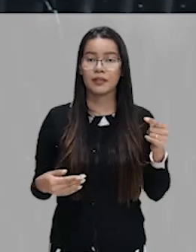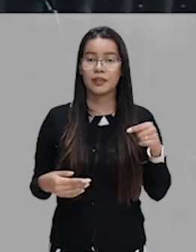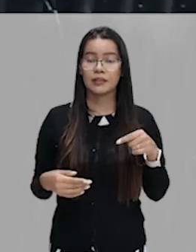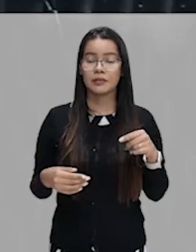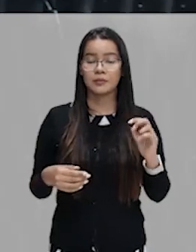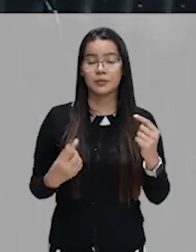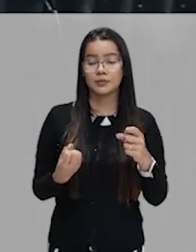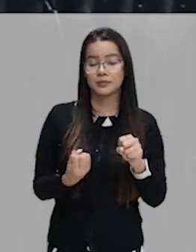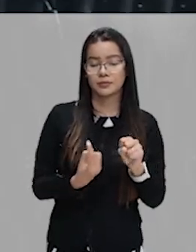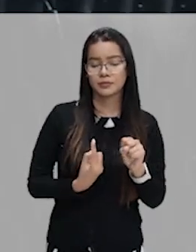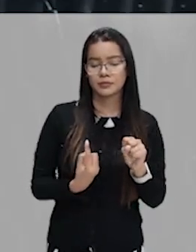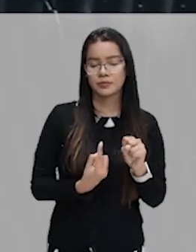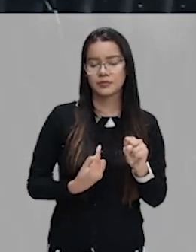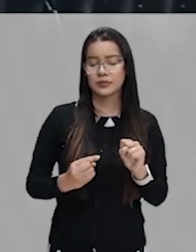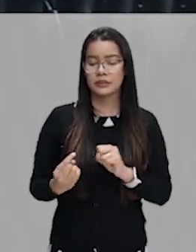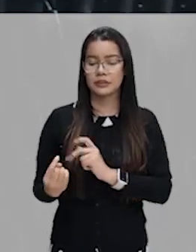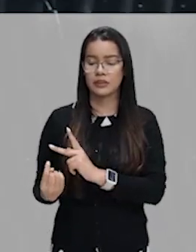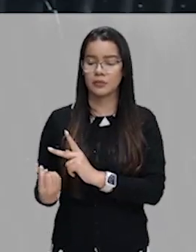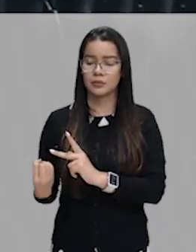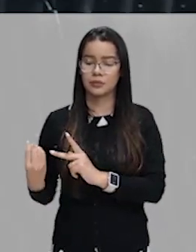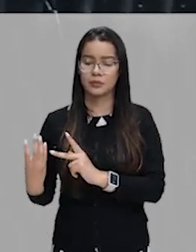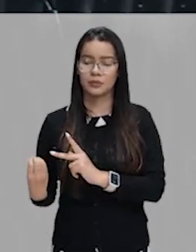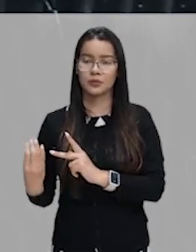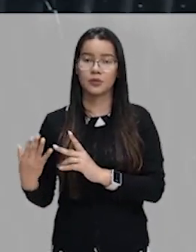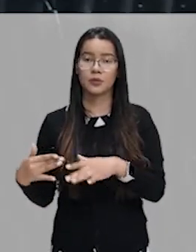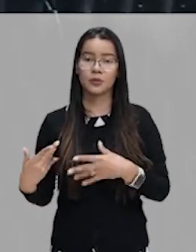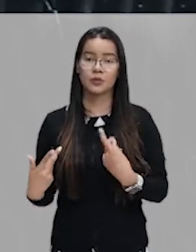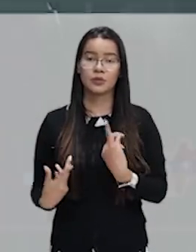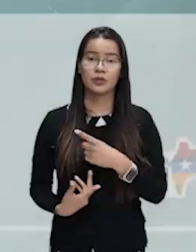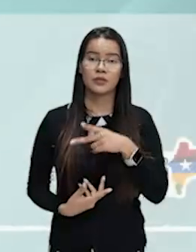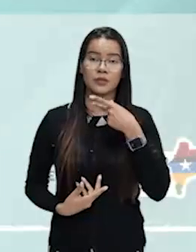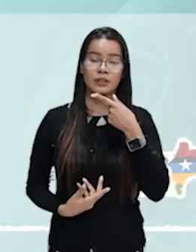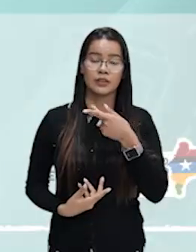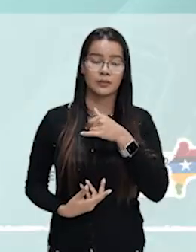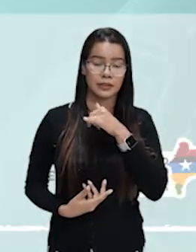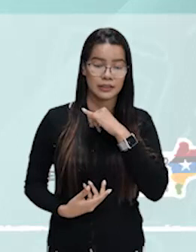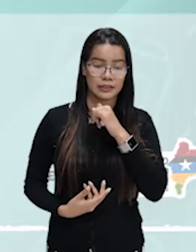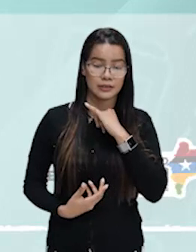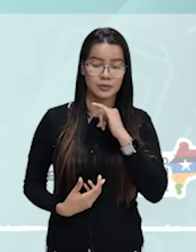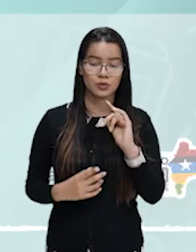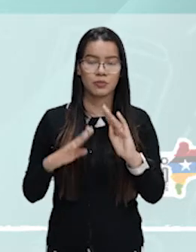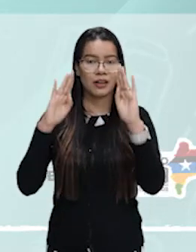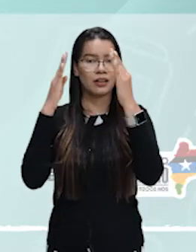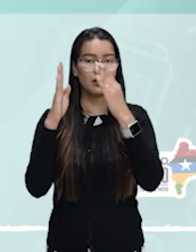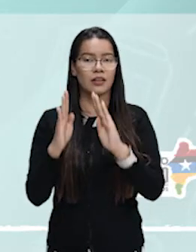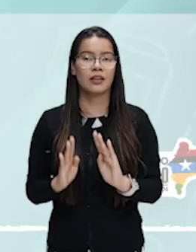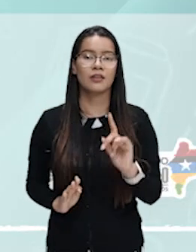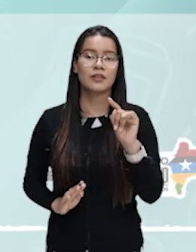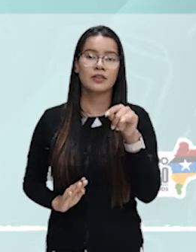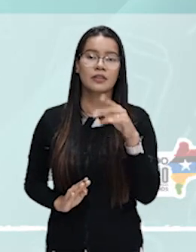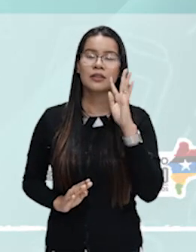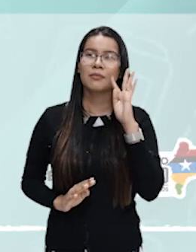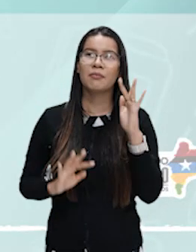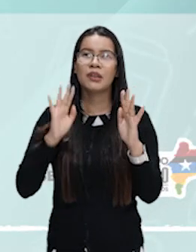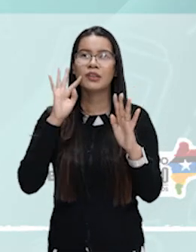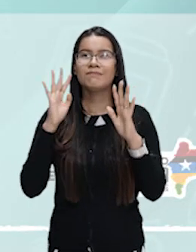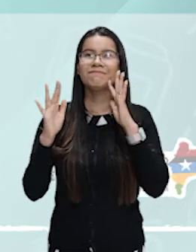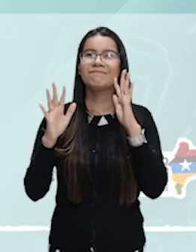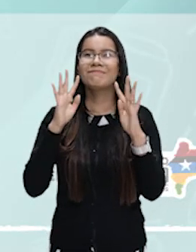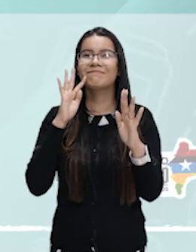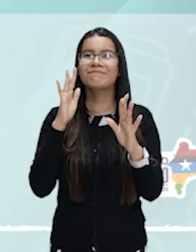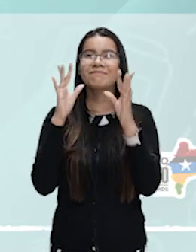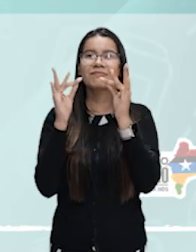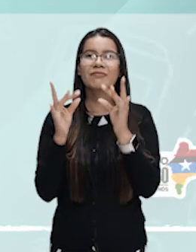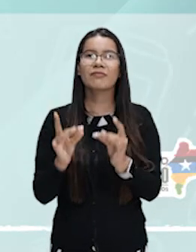para o singular, esse para o plural. Quando nós falamos, por exemplo, de uma análise, você imagina a observação de